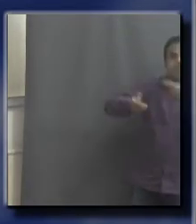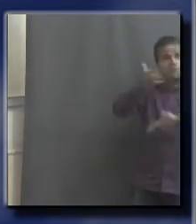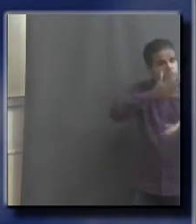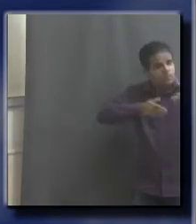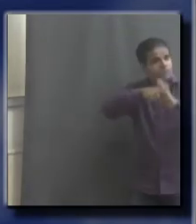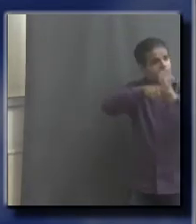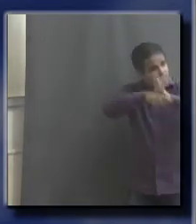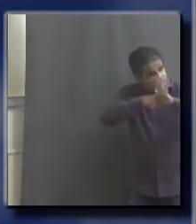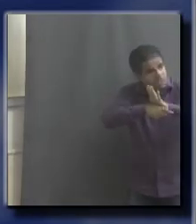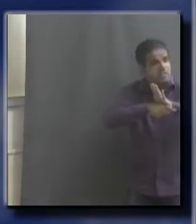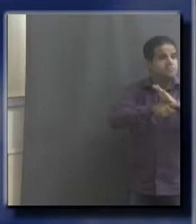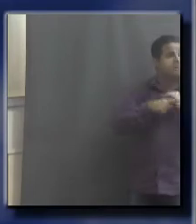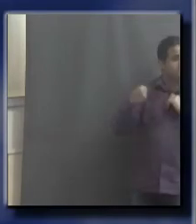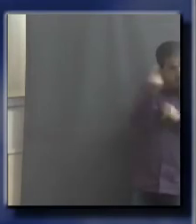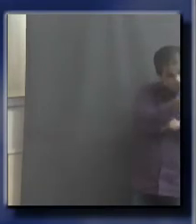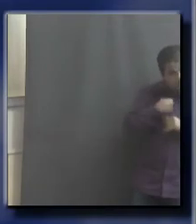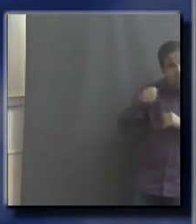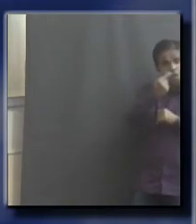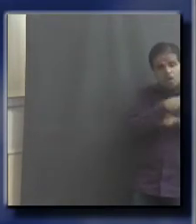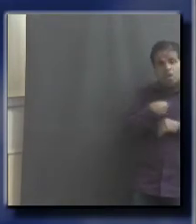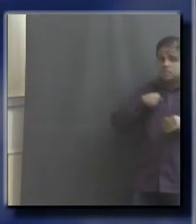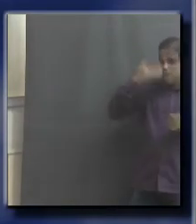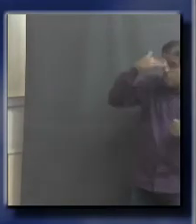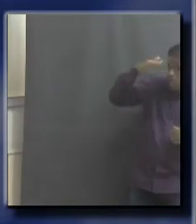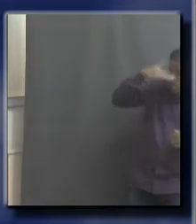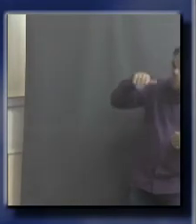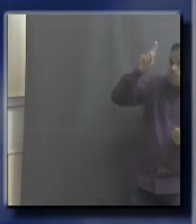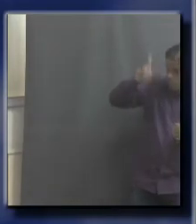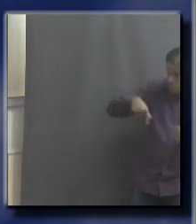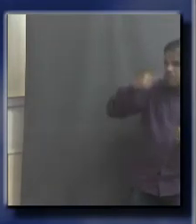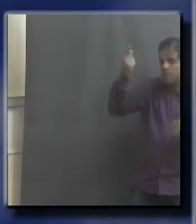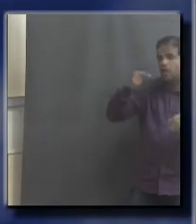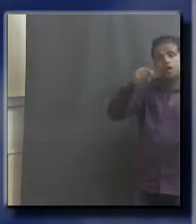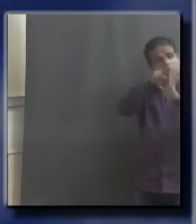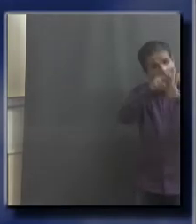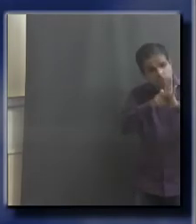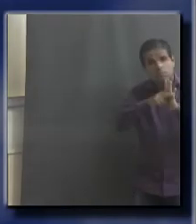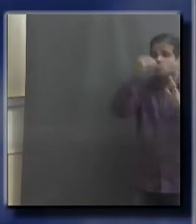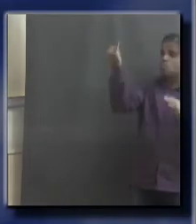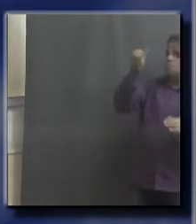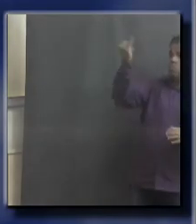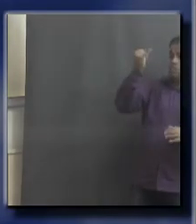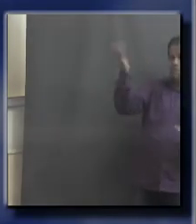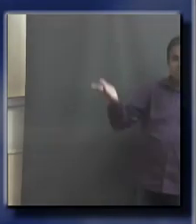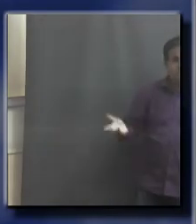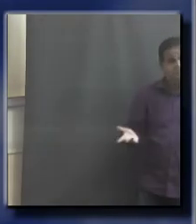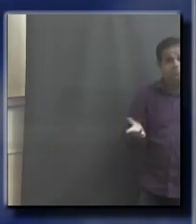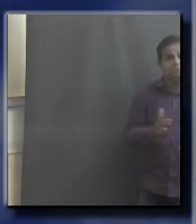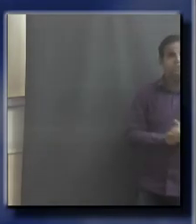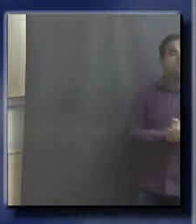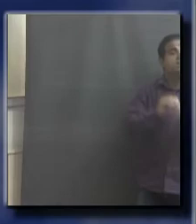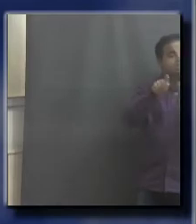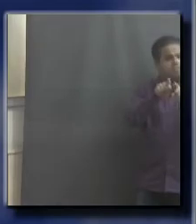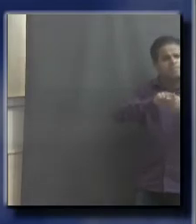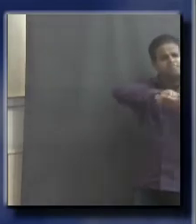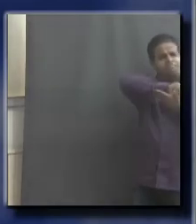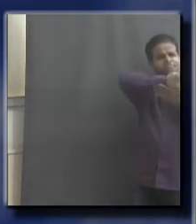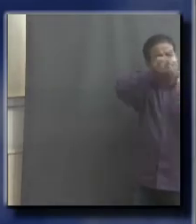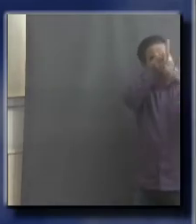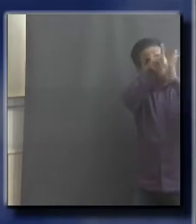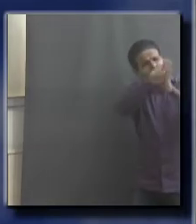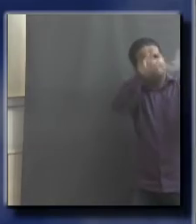generalista, que nós entendemos que é um eixo importante. Então, várias